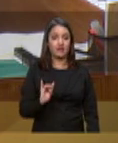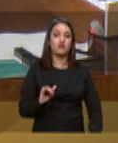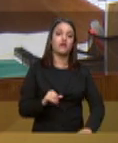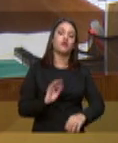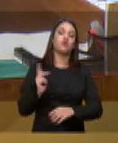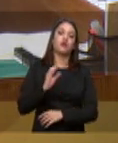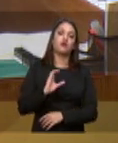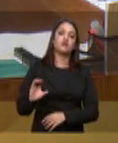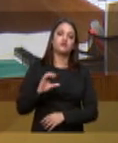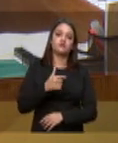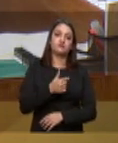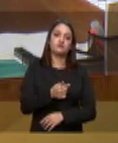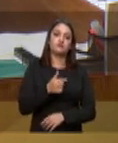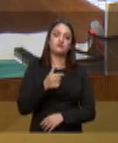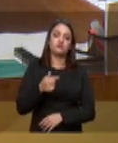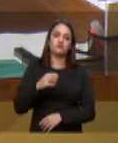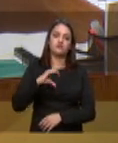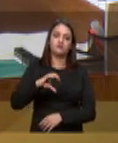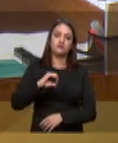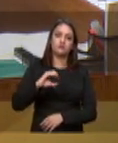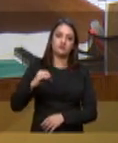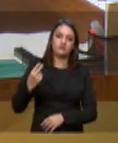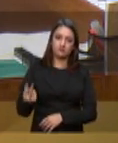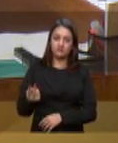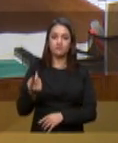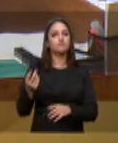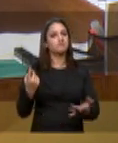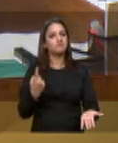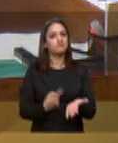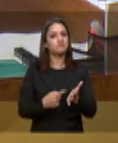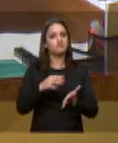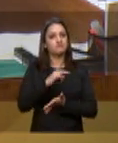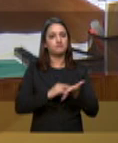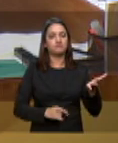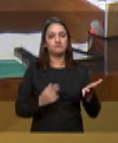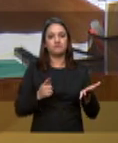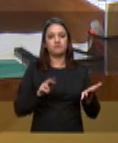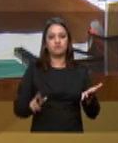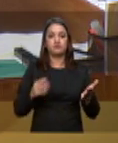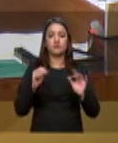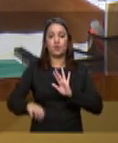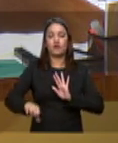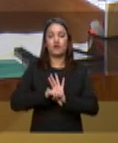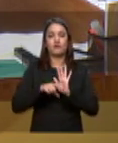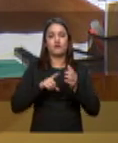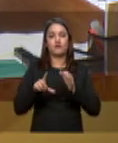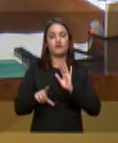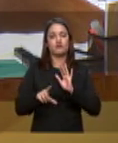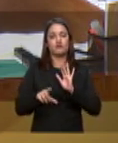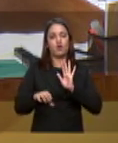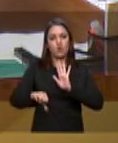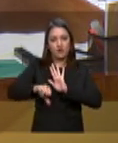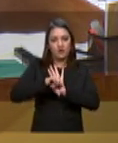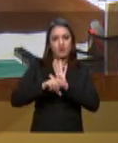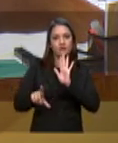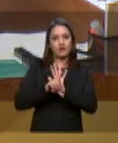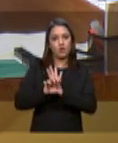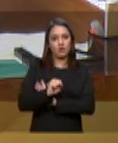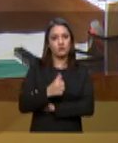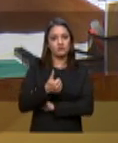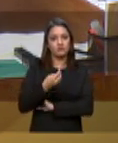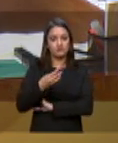parece endossar o parecer então oferecido pela Procuradoria-Geral, a teor do qual os crimes previstos na Lei 8.137, em particular,